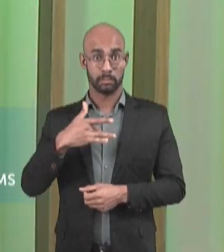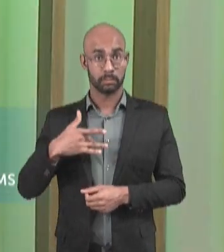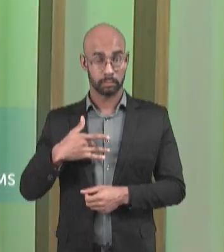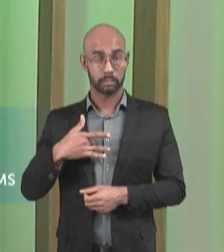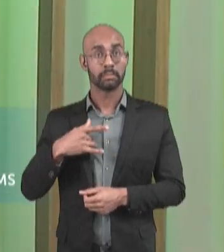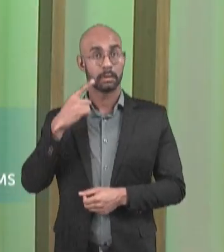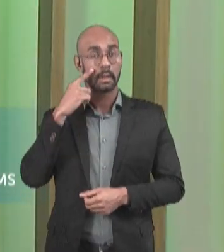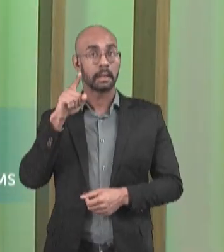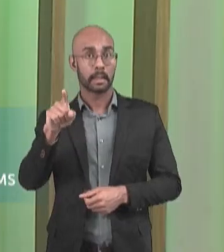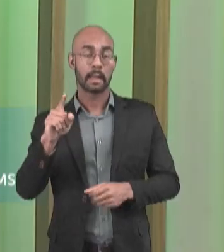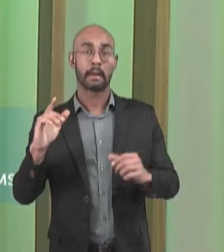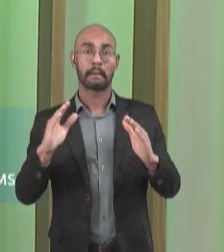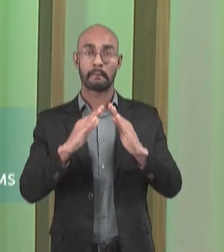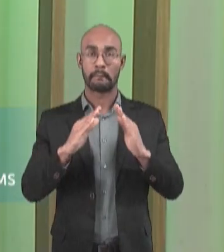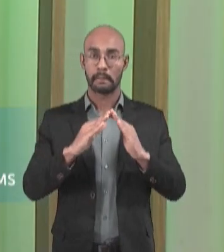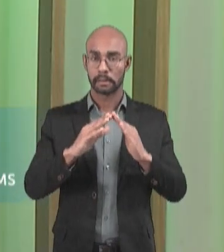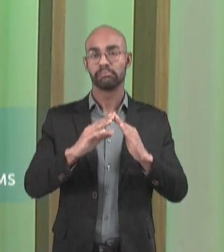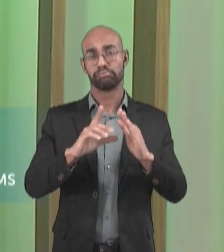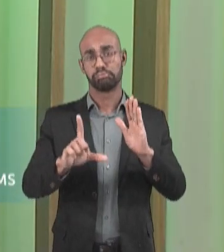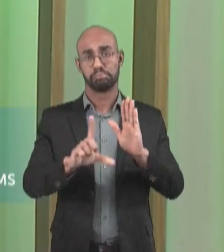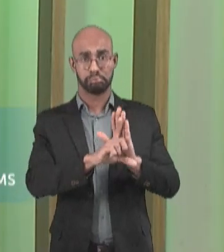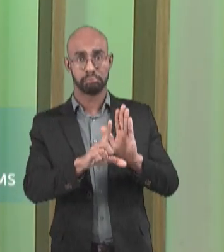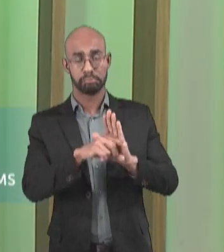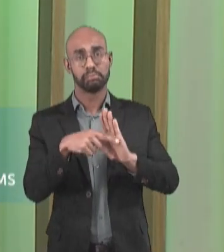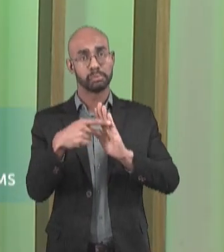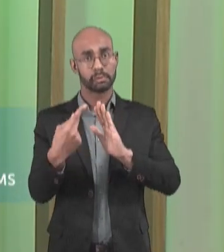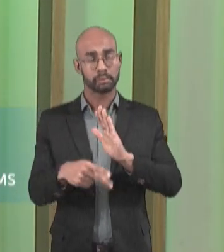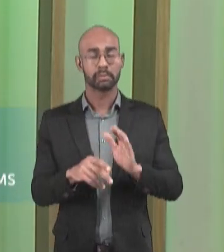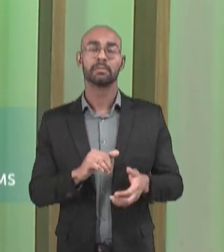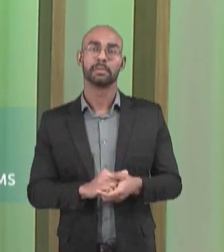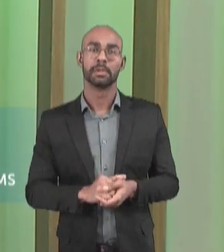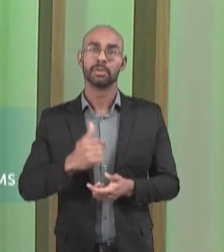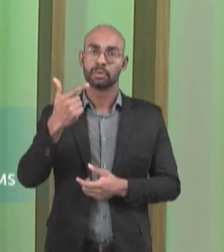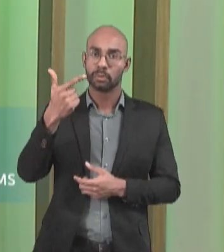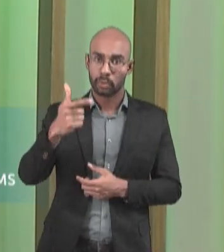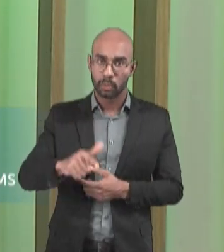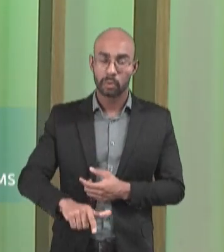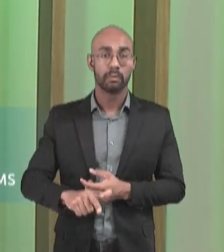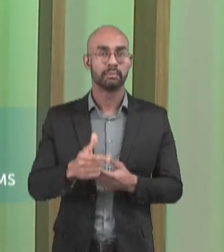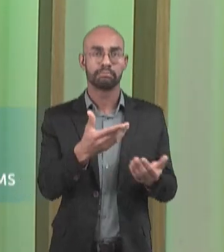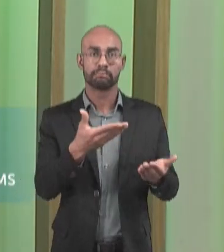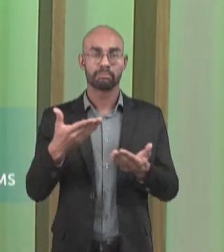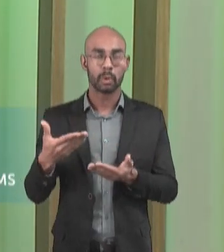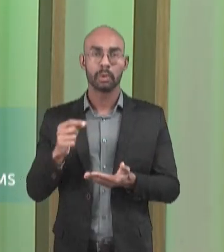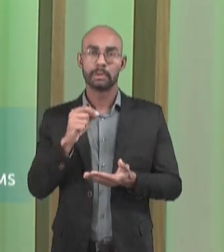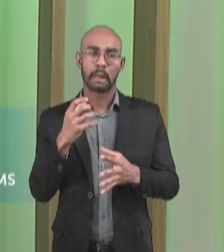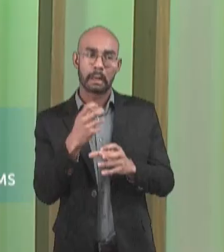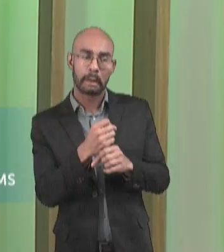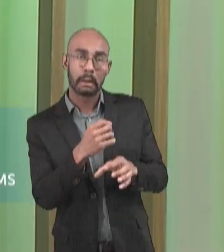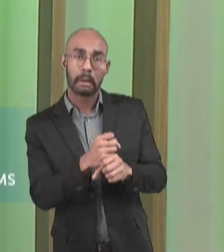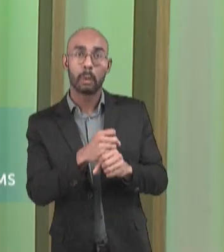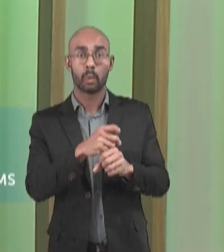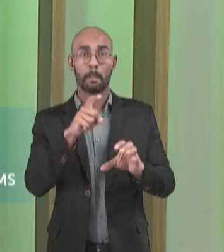de Leis. A comissão está agendada para receber uma prestação de contas, né, na área